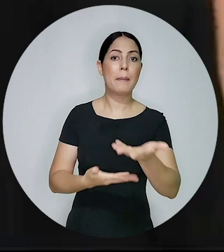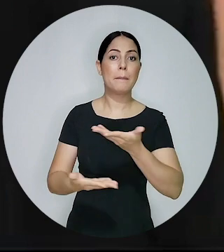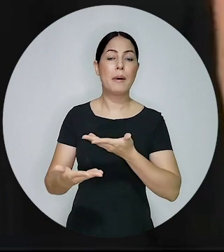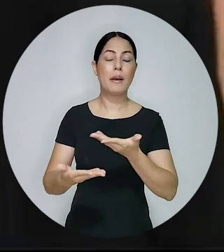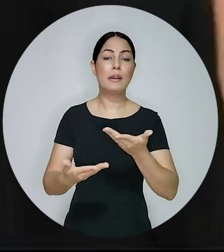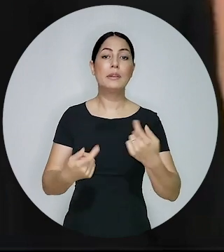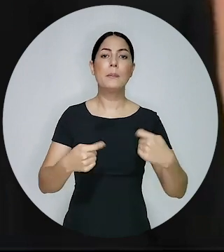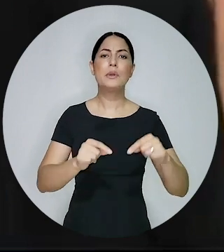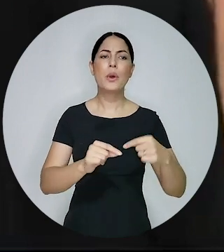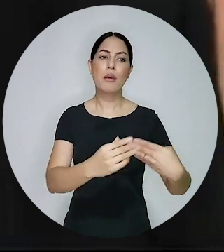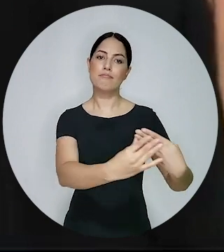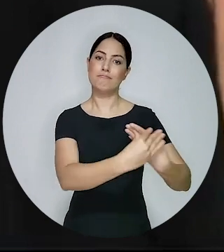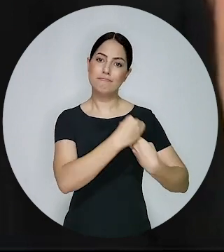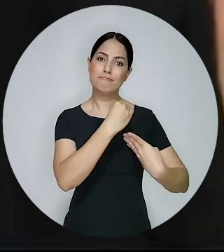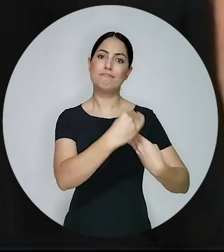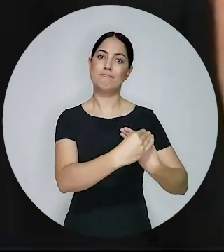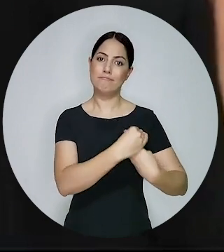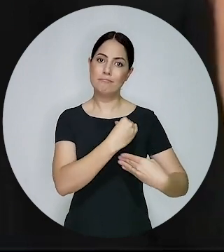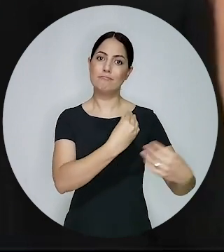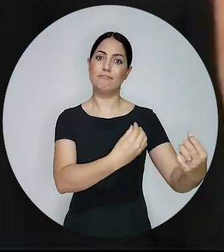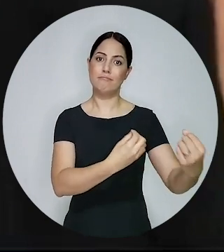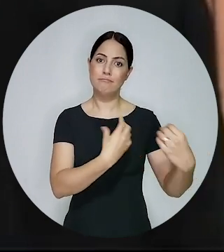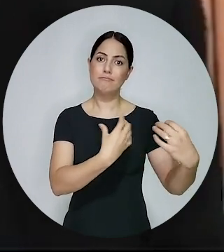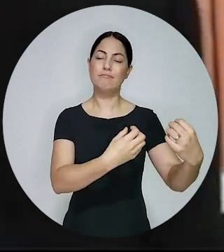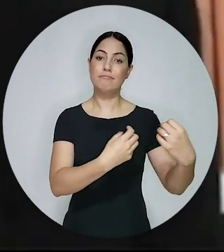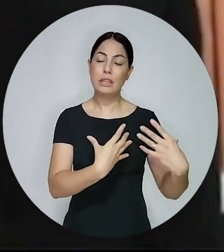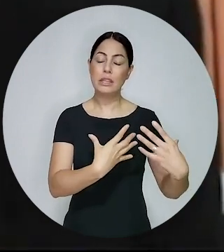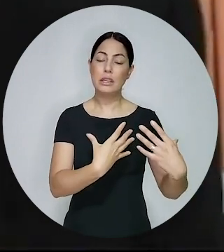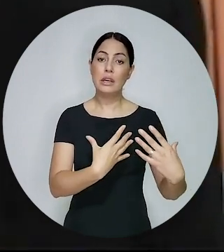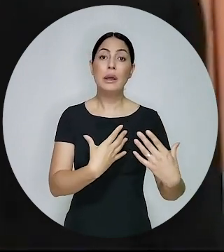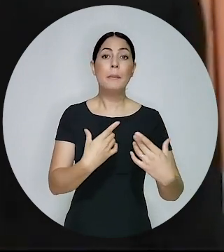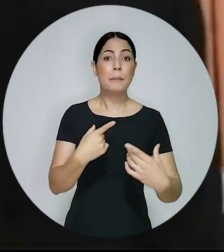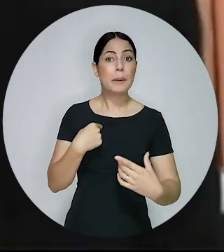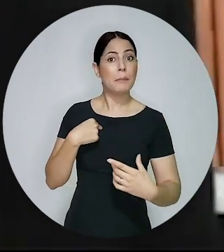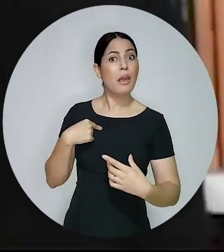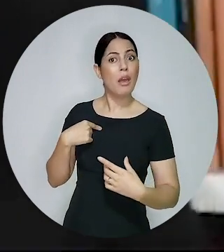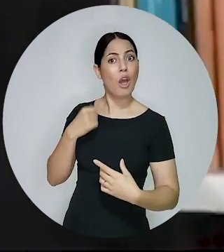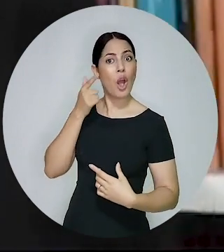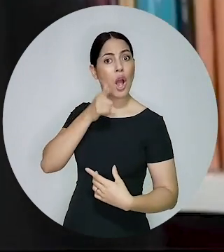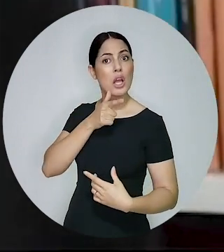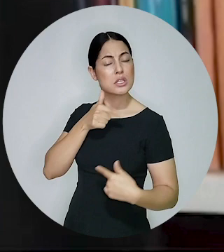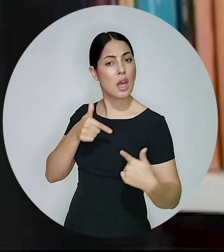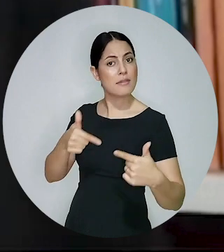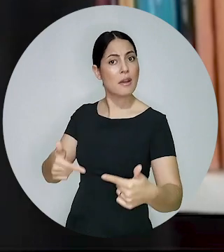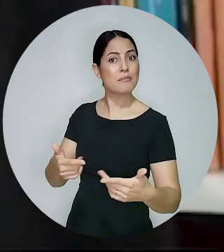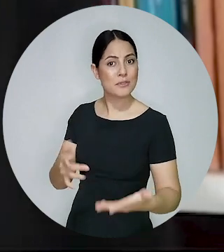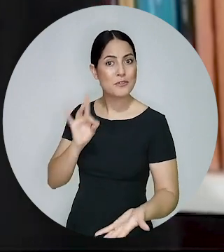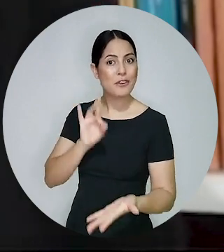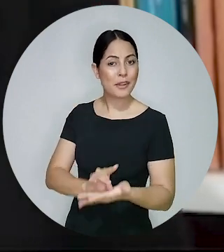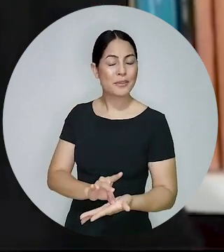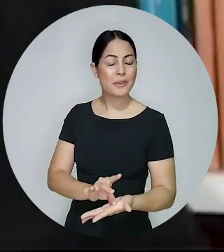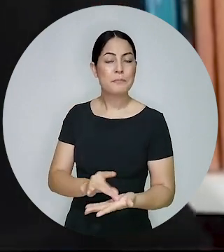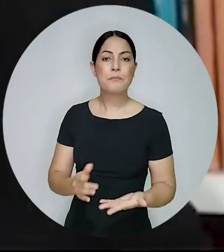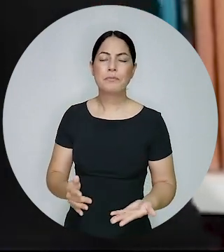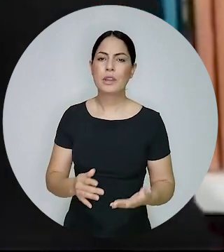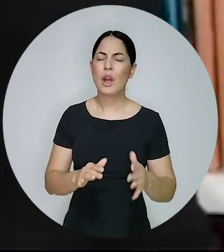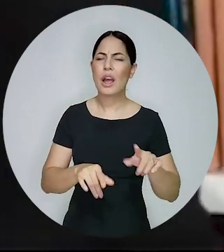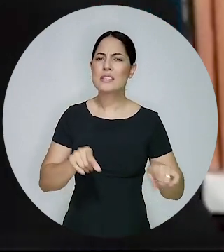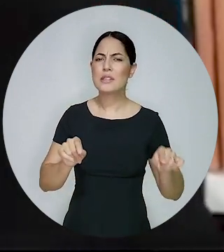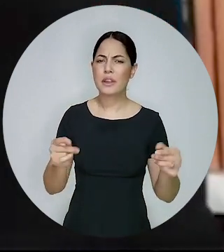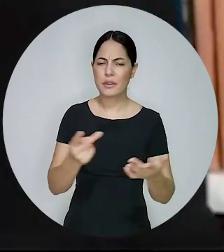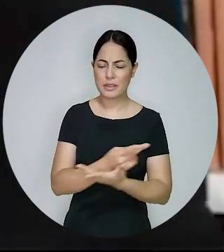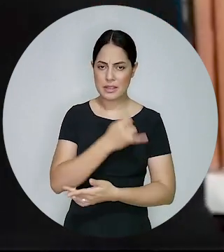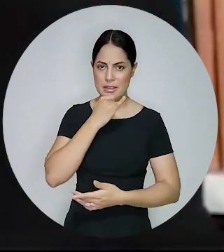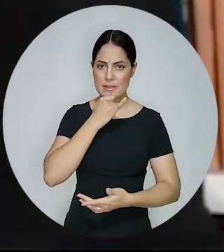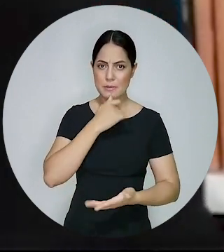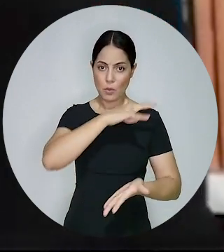próprias partes, para que os advogados estejam tranquilos e, sobretudo, para checar se eles entendem o procedimento, se eles tiveram acesso ao regulamento.